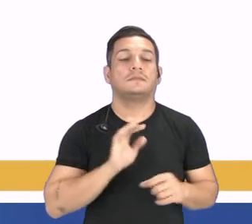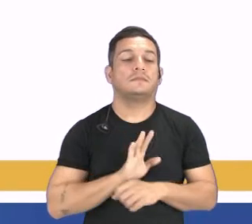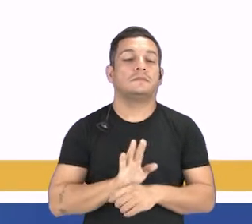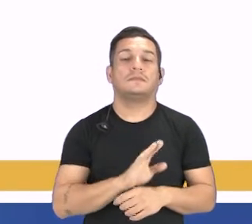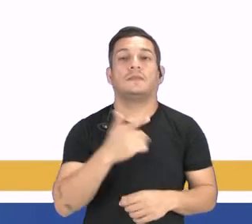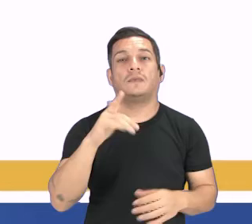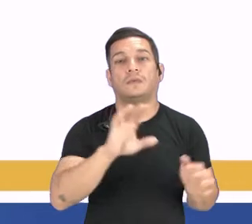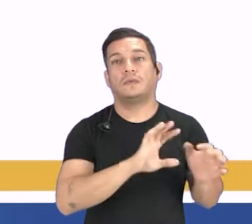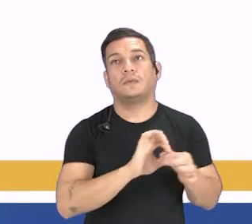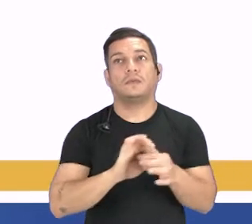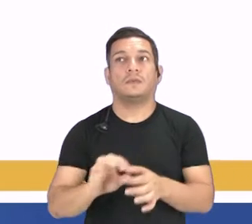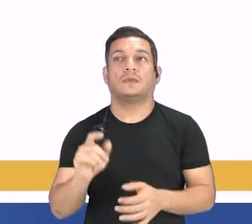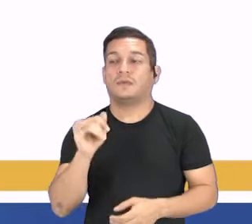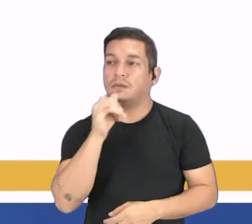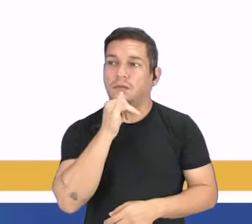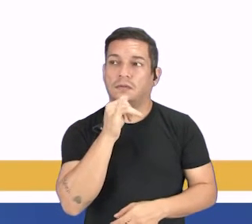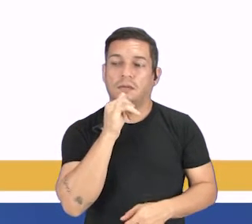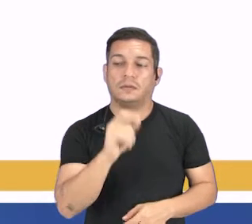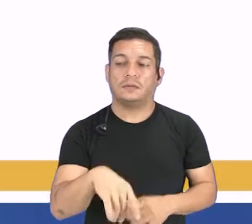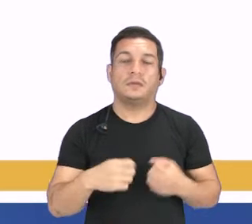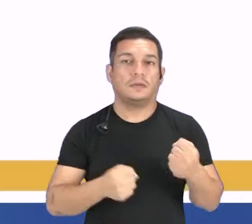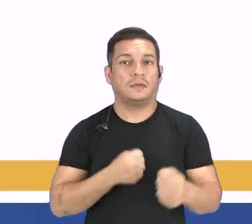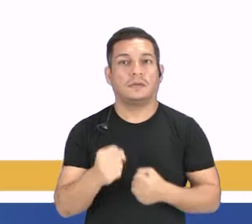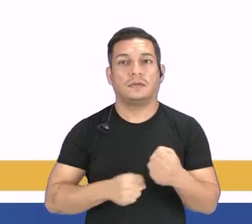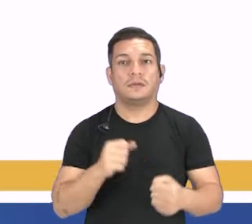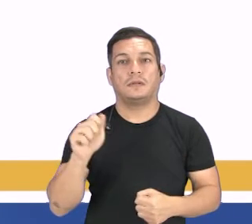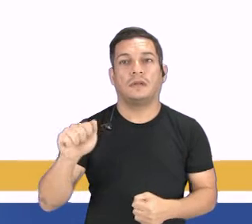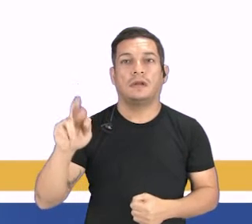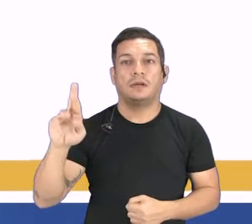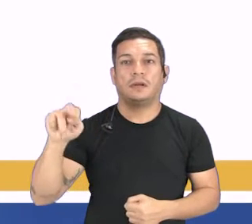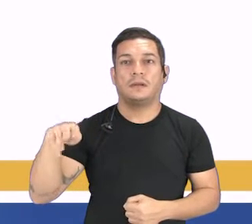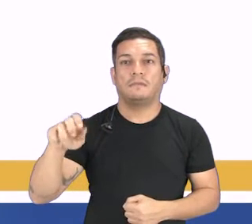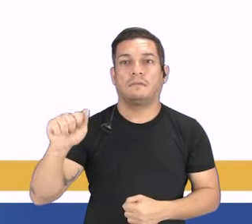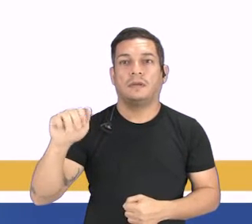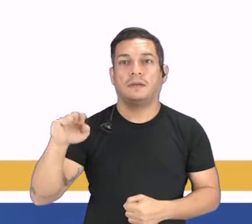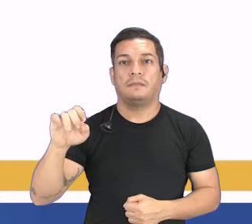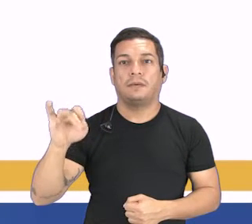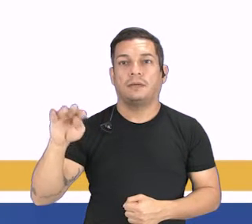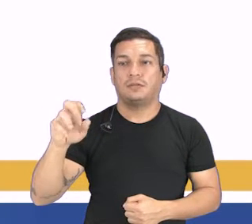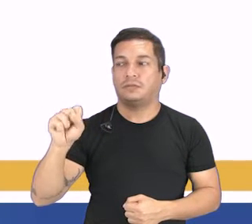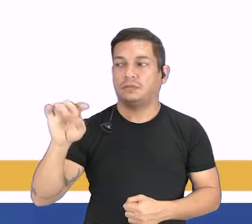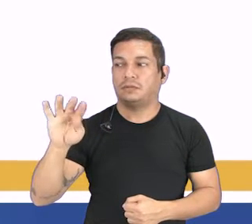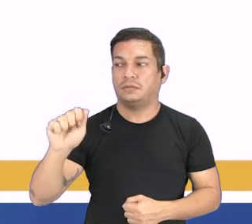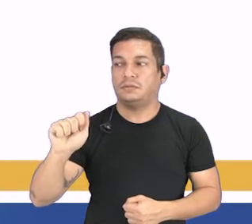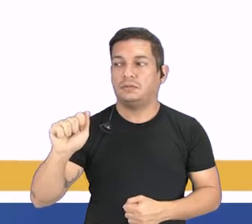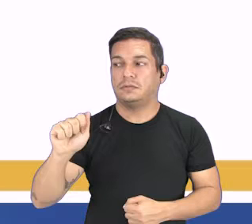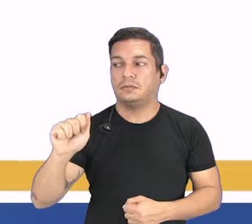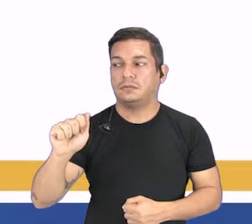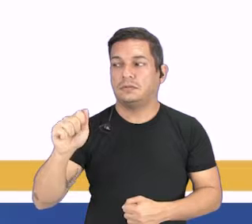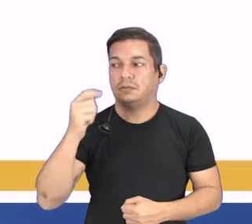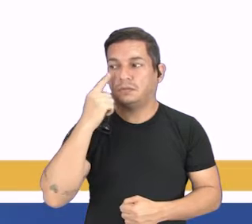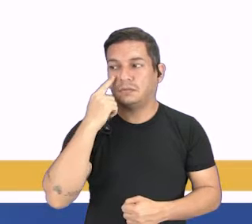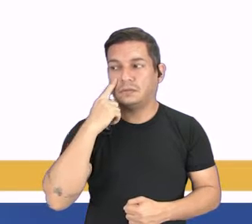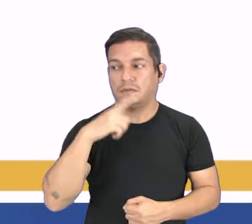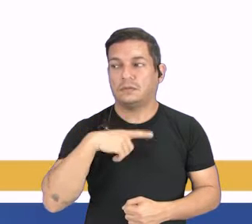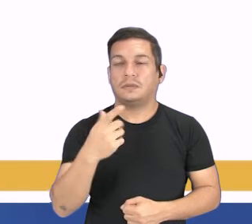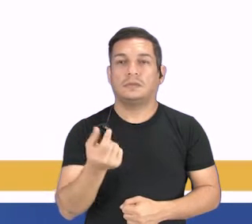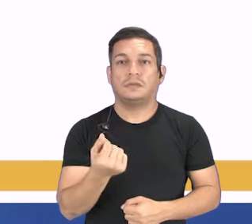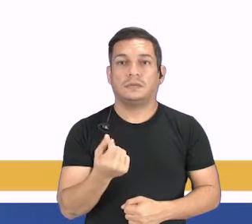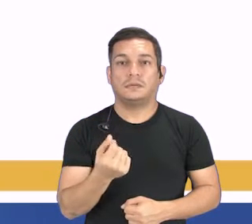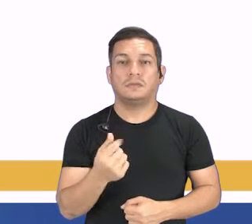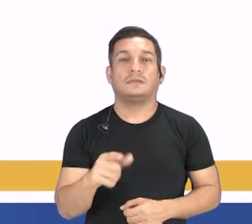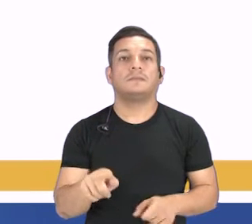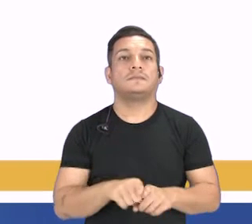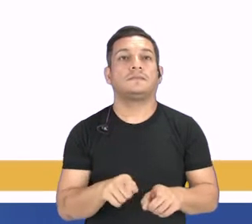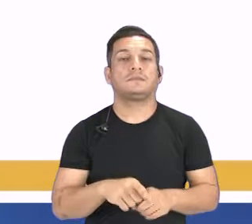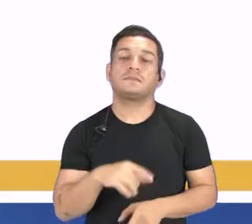estar em outro contexto, como no caso da corrida armamentista, né, que movimenta muito dinheiro também e